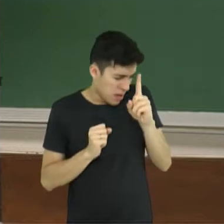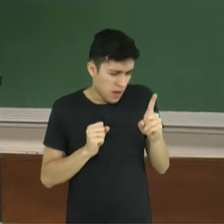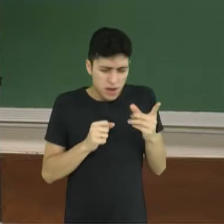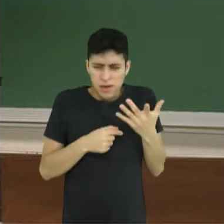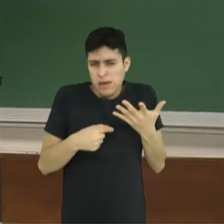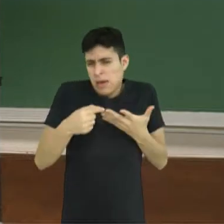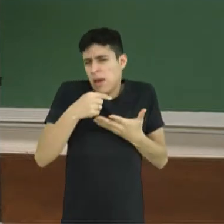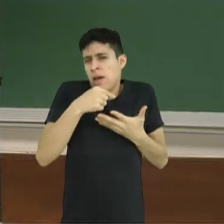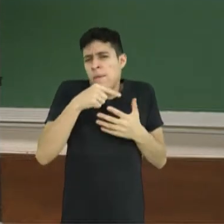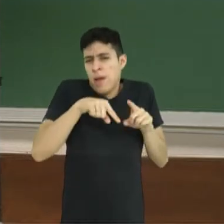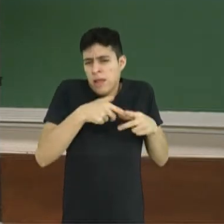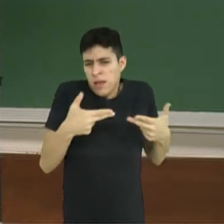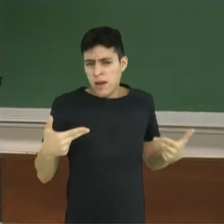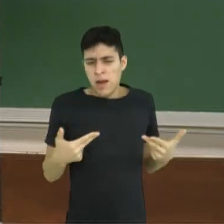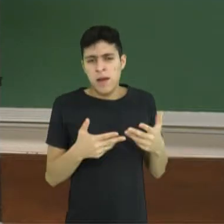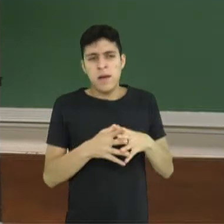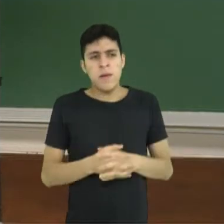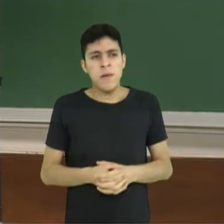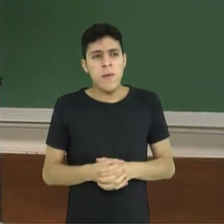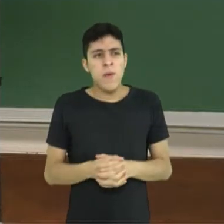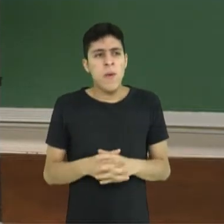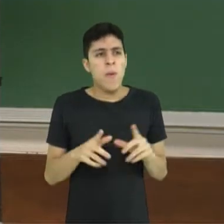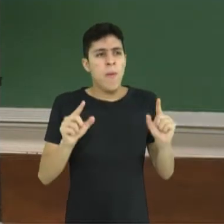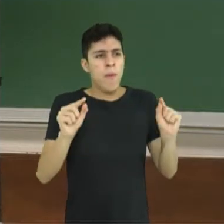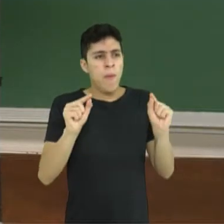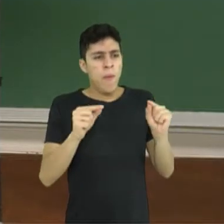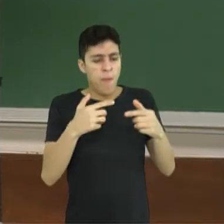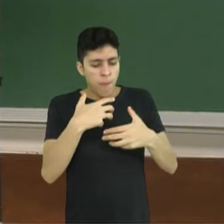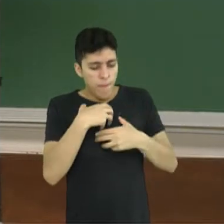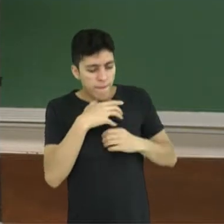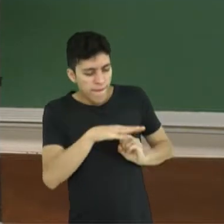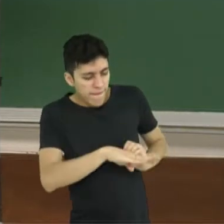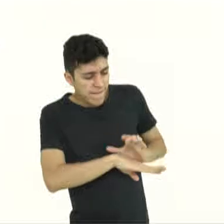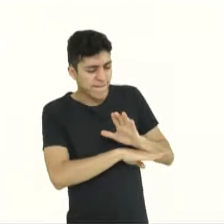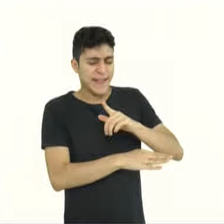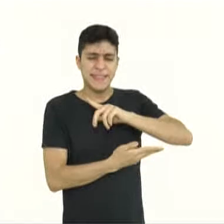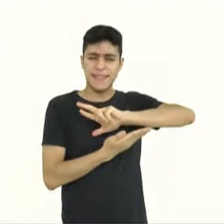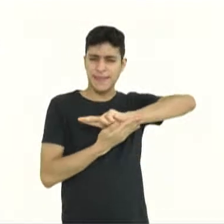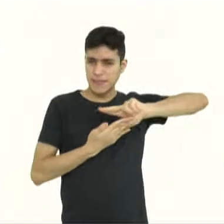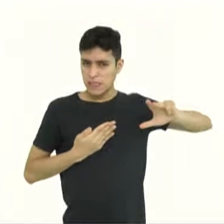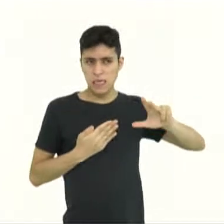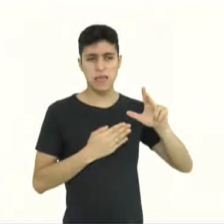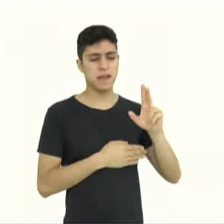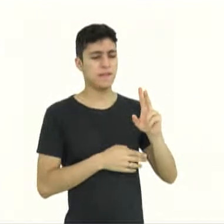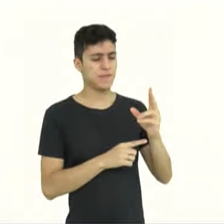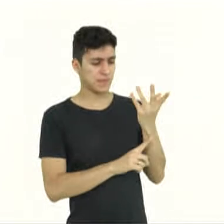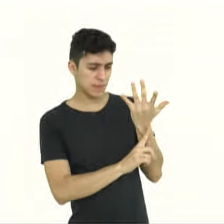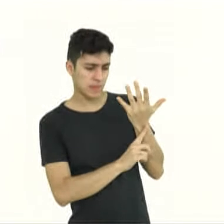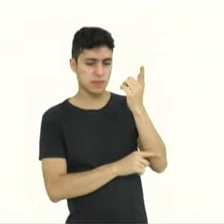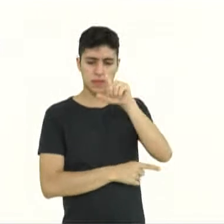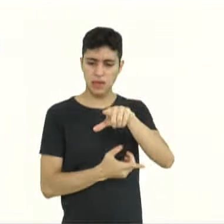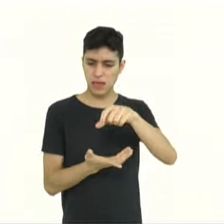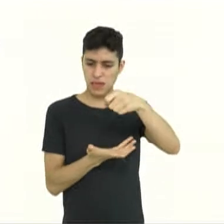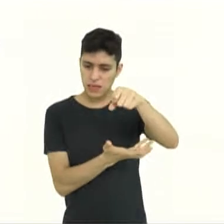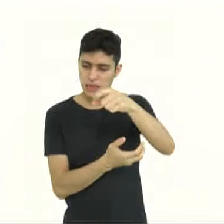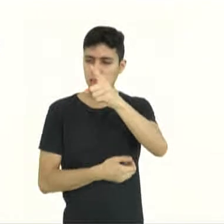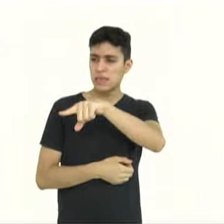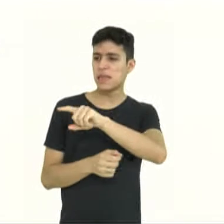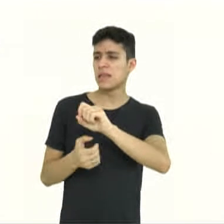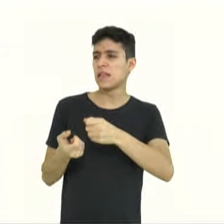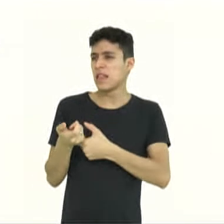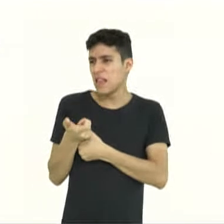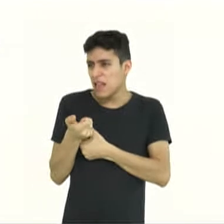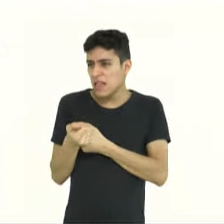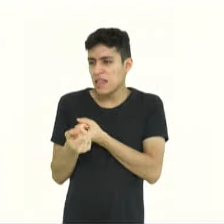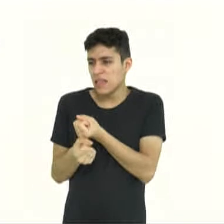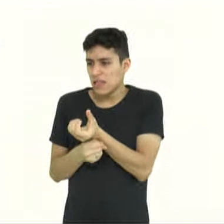acrílico, gelatinas, papel e tudo. E as fontes de iluminação utilizadas são diversificadas, como velas, lamparinas, lanternas,